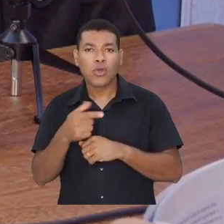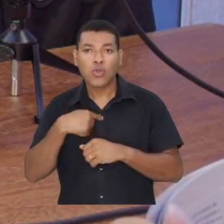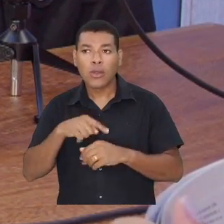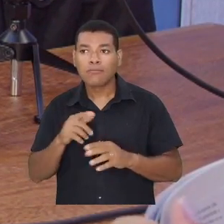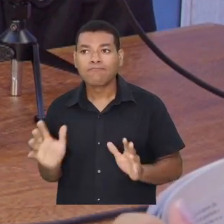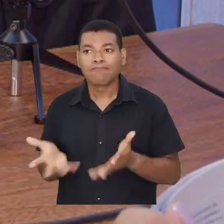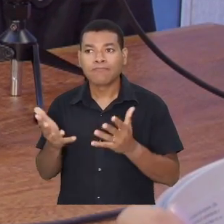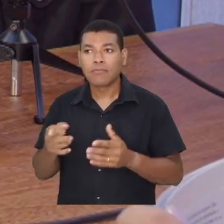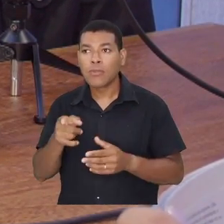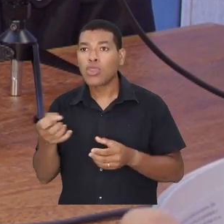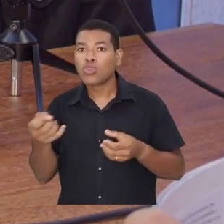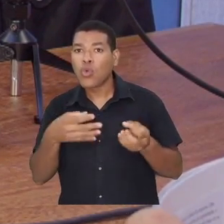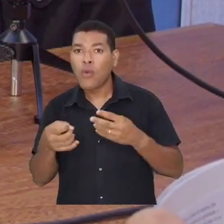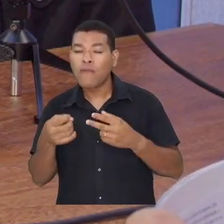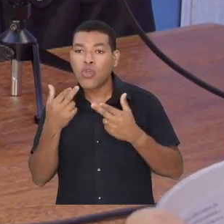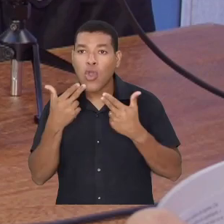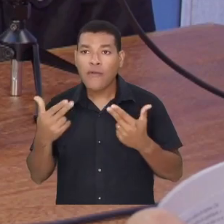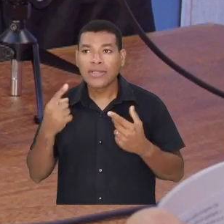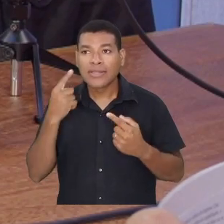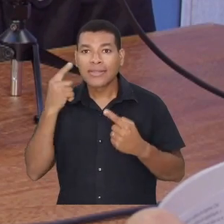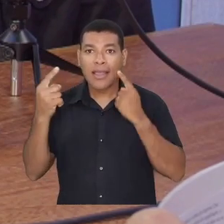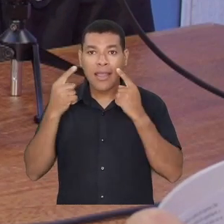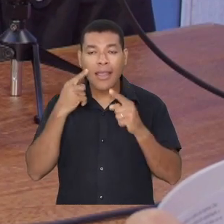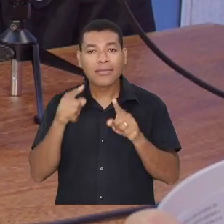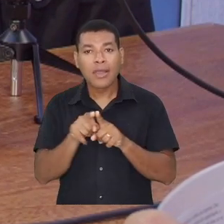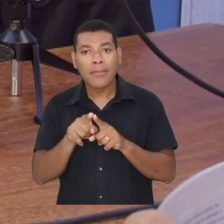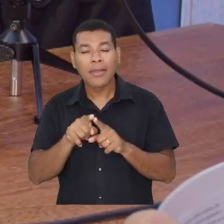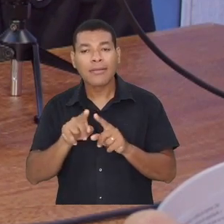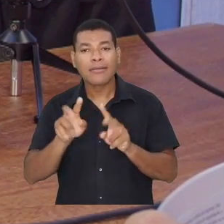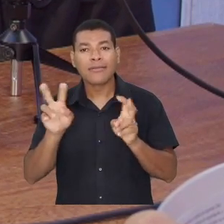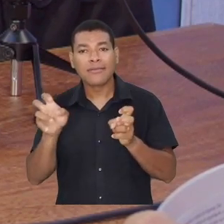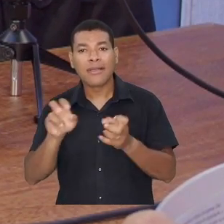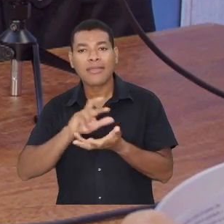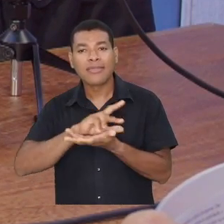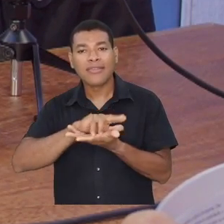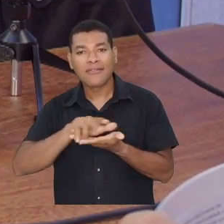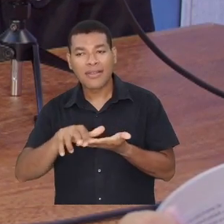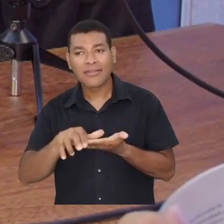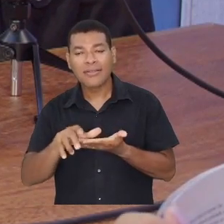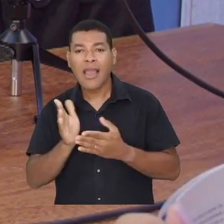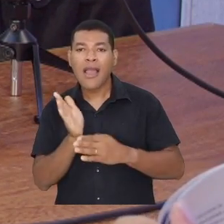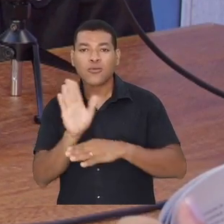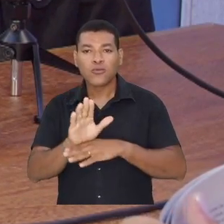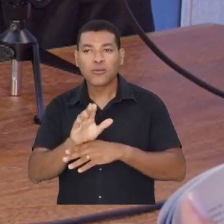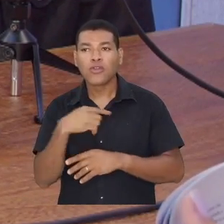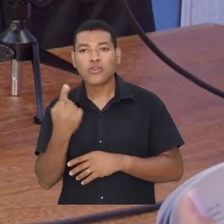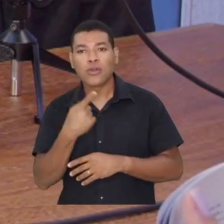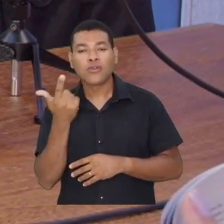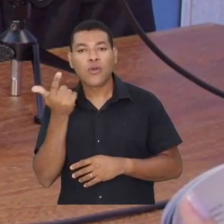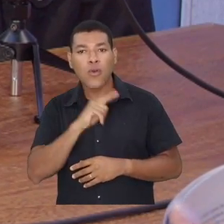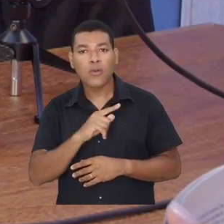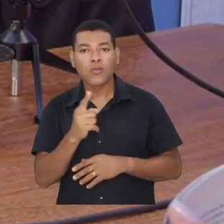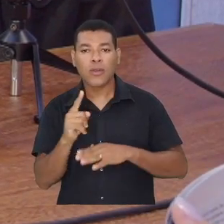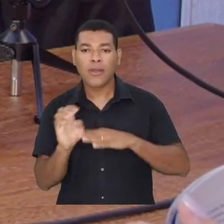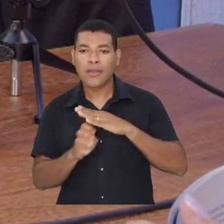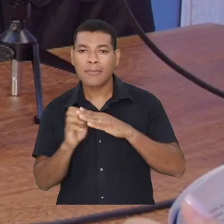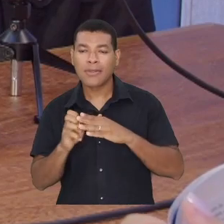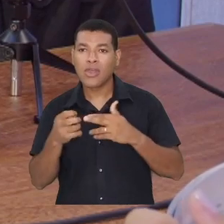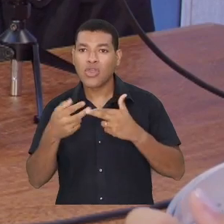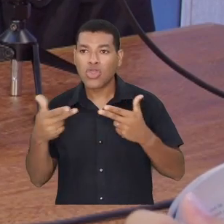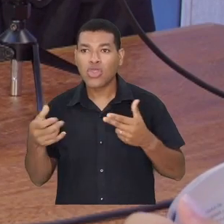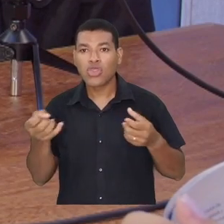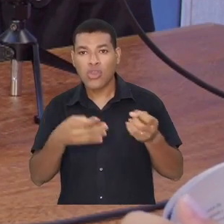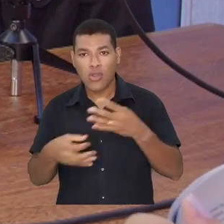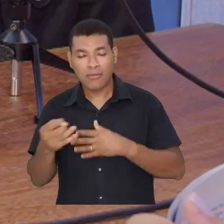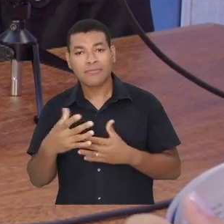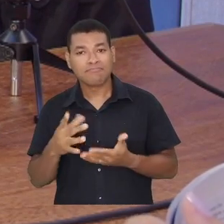bastante a inovação, que venham ideias, até pensando na parte de diversidade. A diversidade, ela ajuda a gente até ser uma empresa mais inovadora.